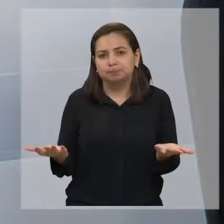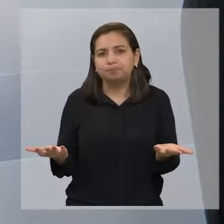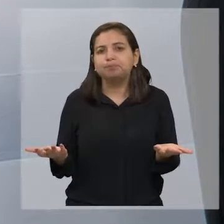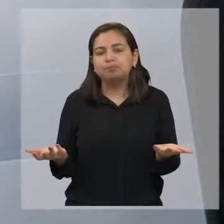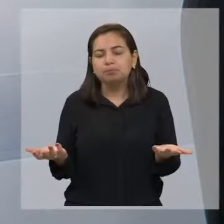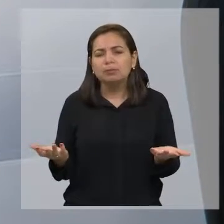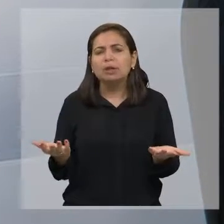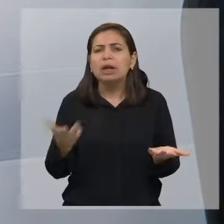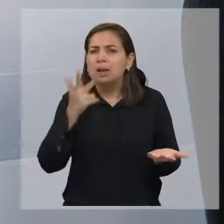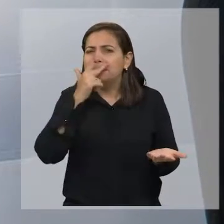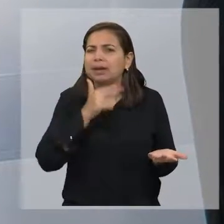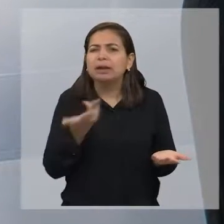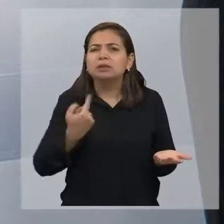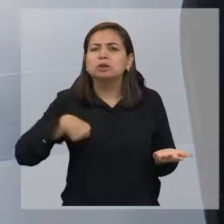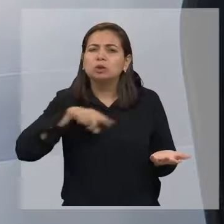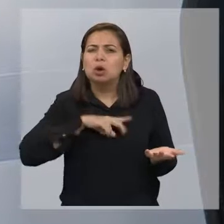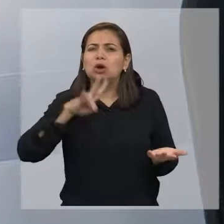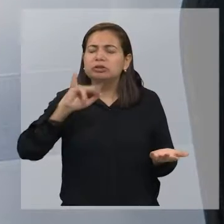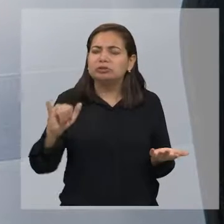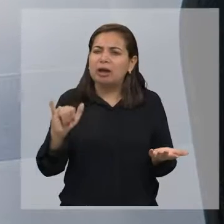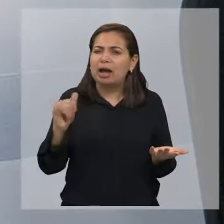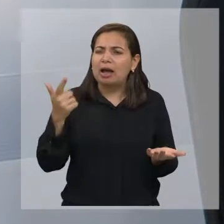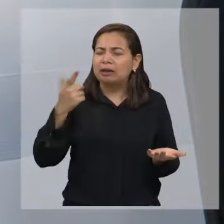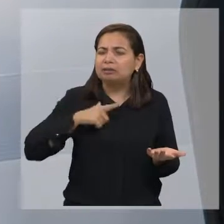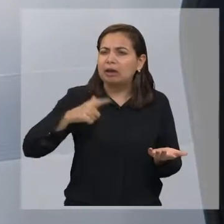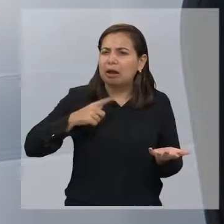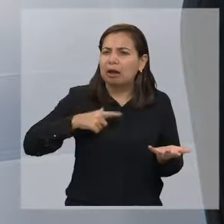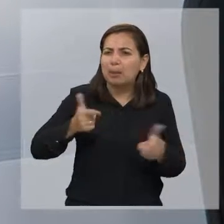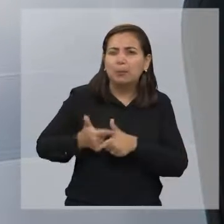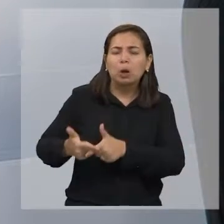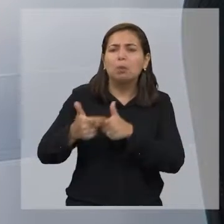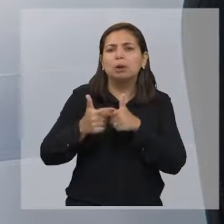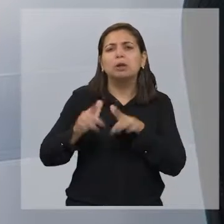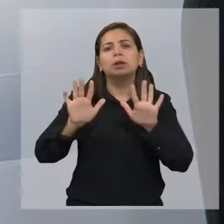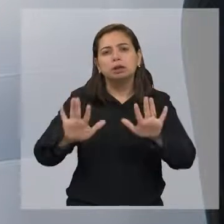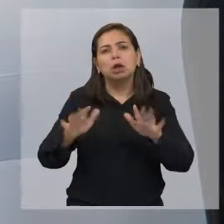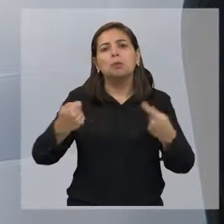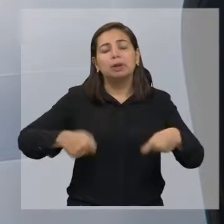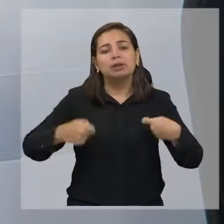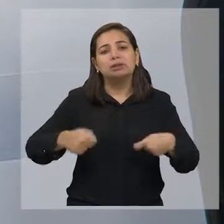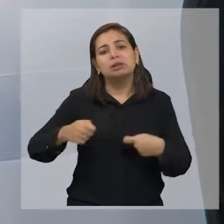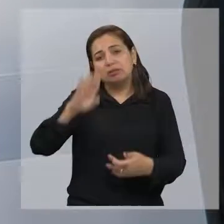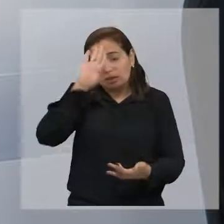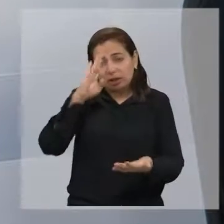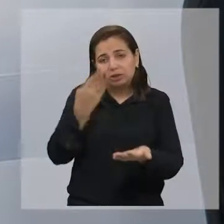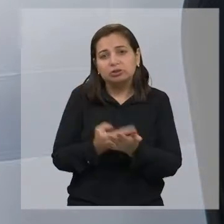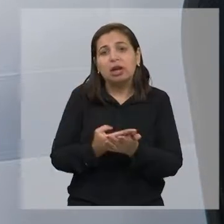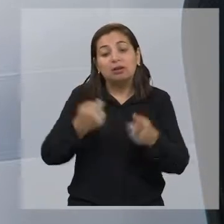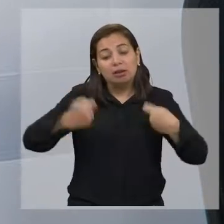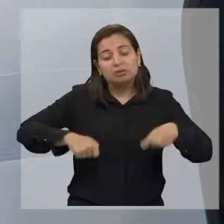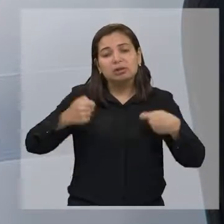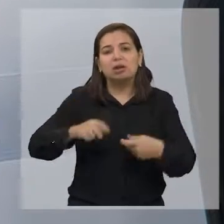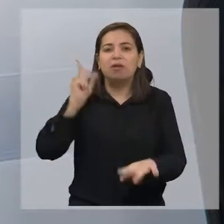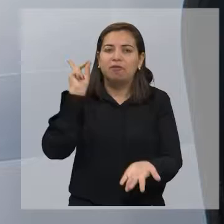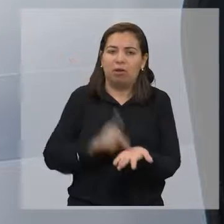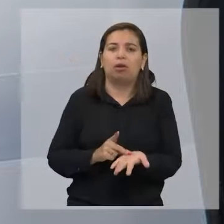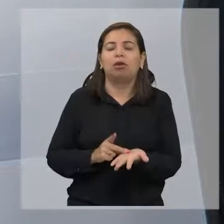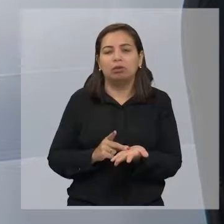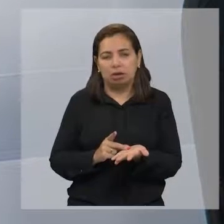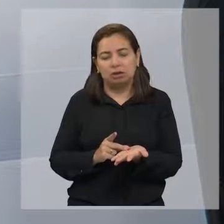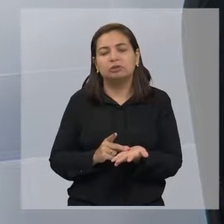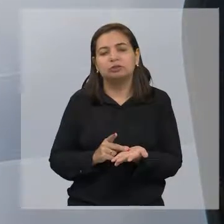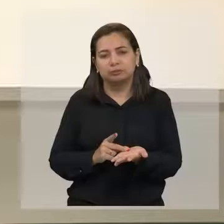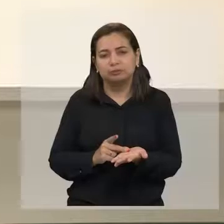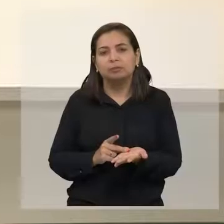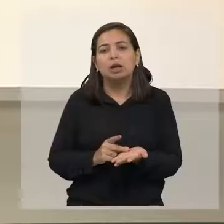vamos jogar esse pessoal todo aí numa fogueira da Inquisição. É por isso que a gente acredita cada vez mais na necessidade da verdade